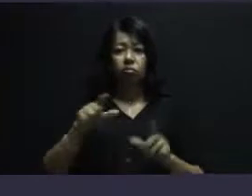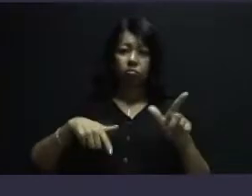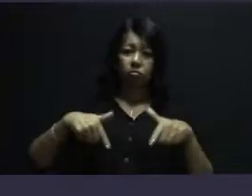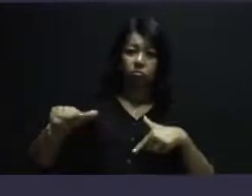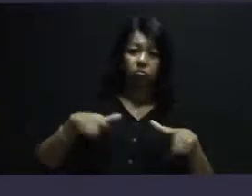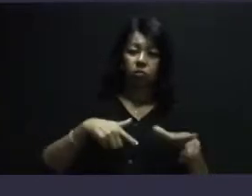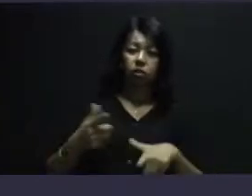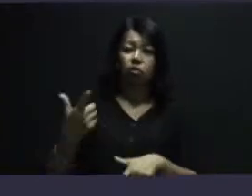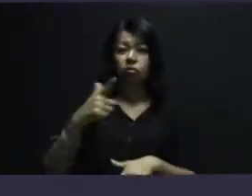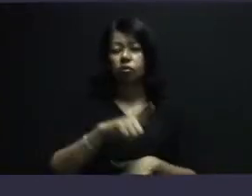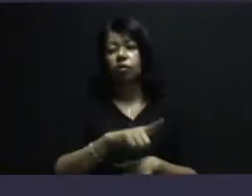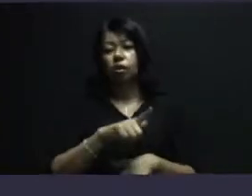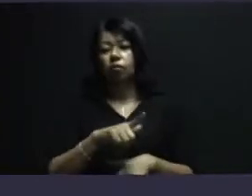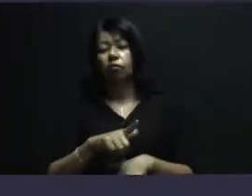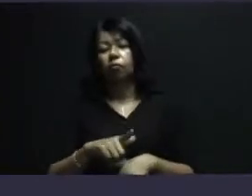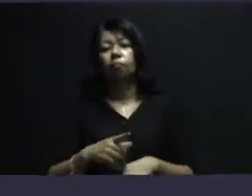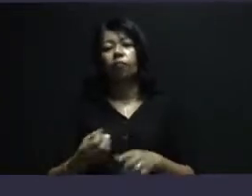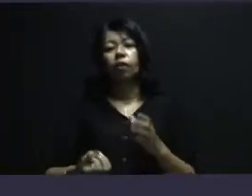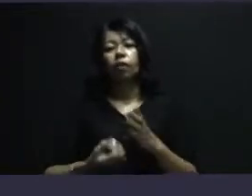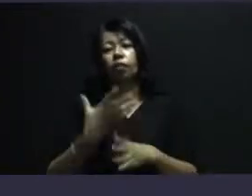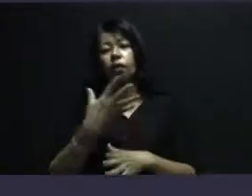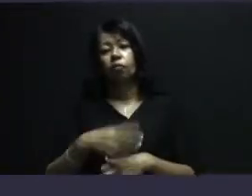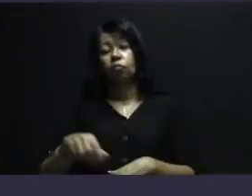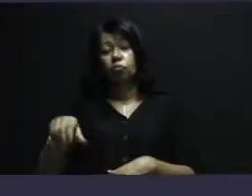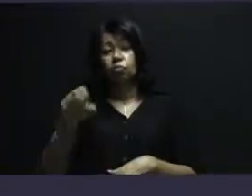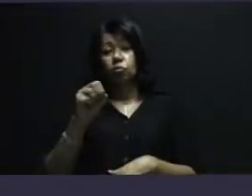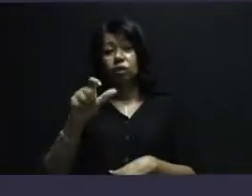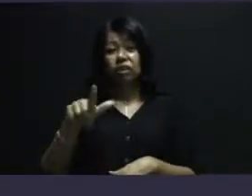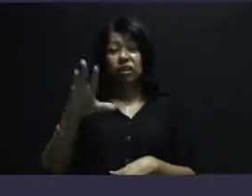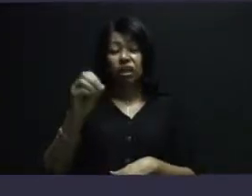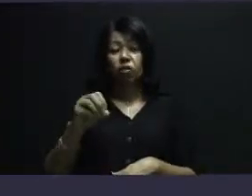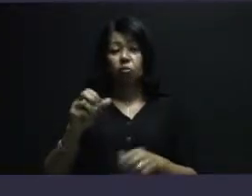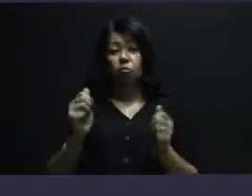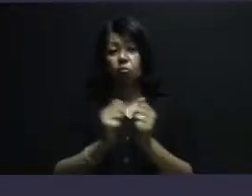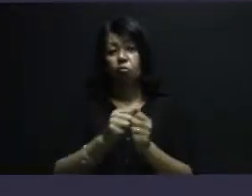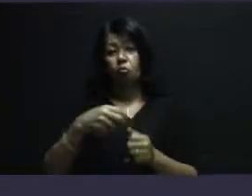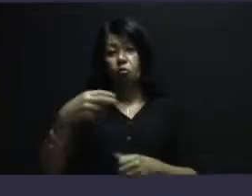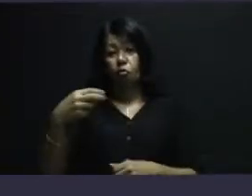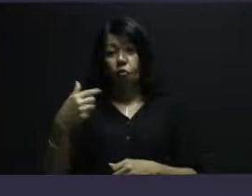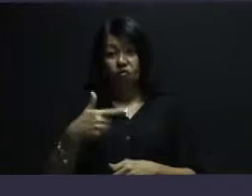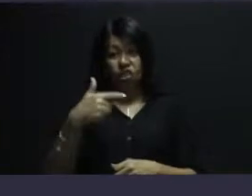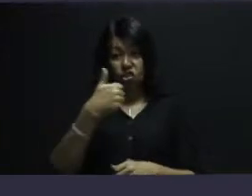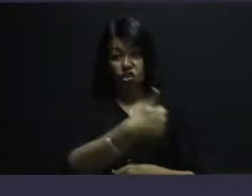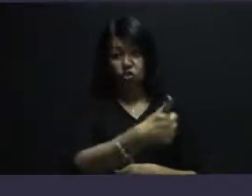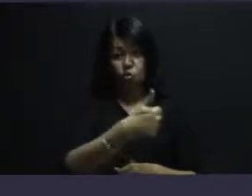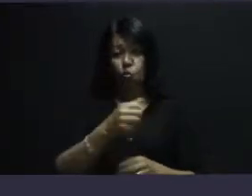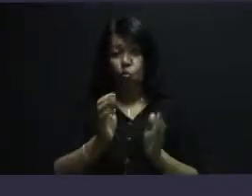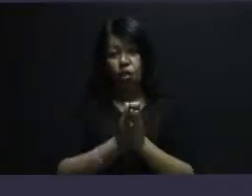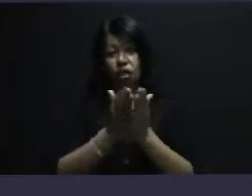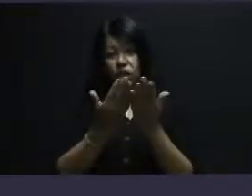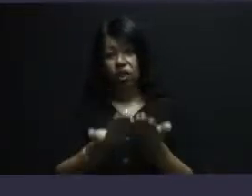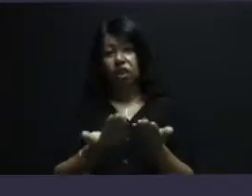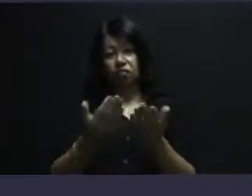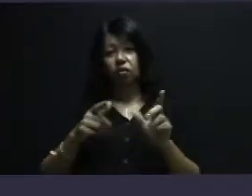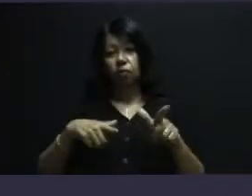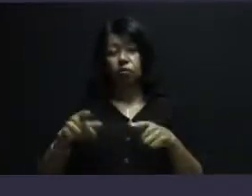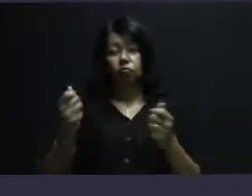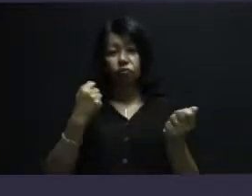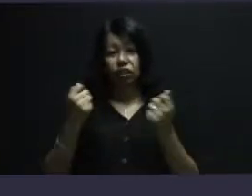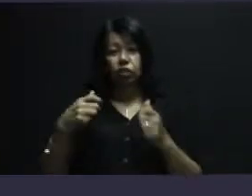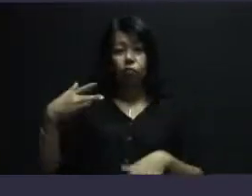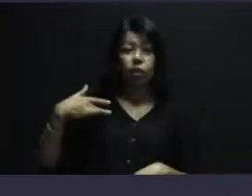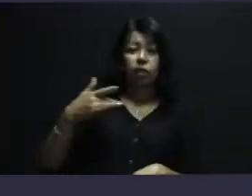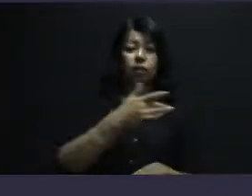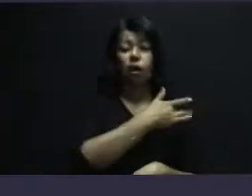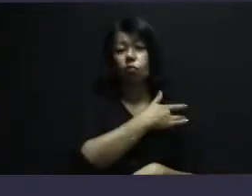física. Lançamento do selo literário e coleção com 21 livros. Coleção Exercício Físico e Saúde. Ampliação da